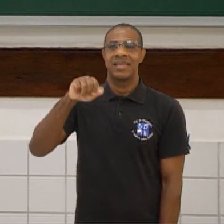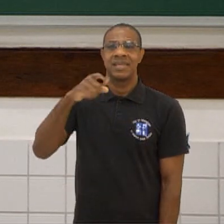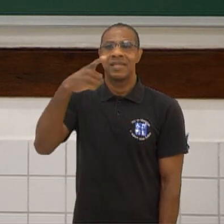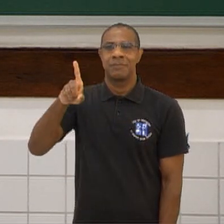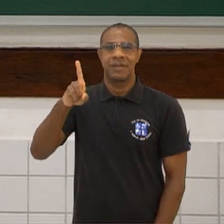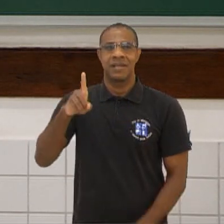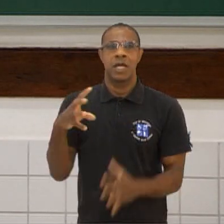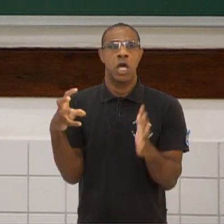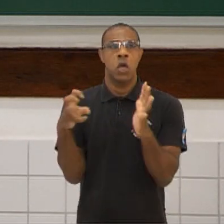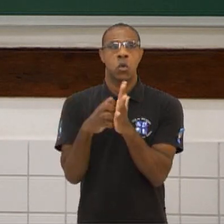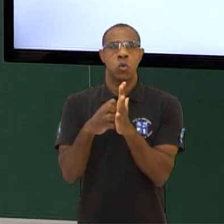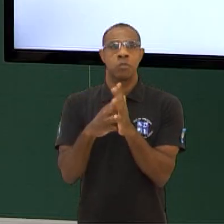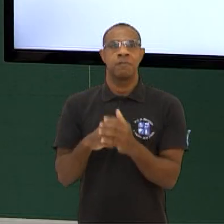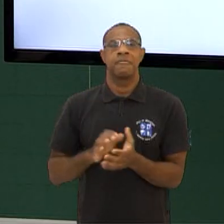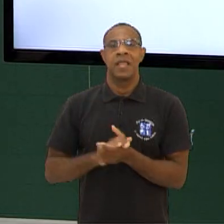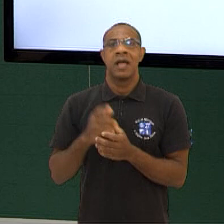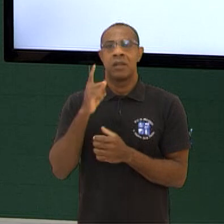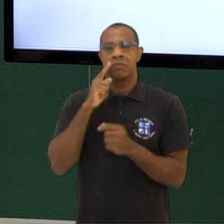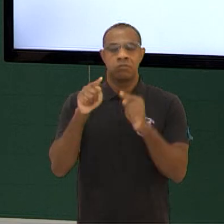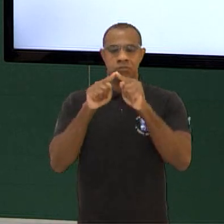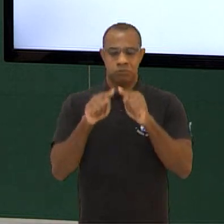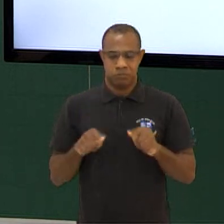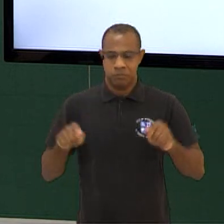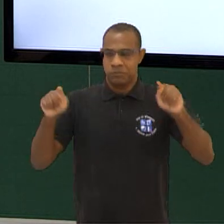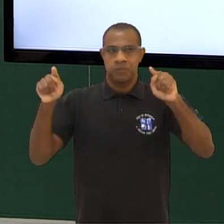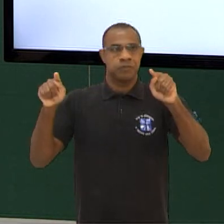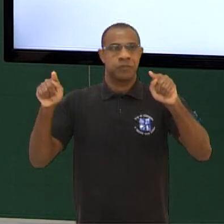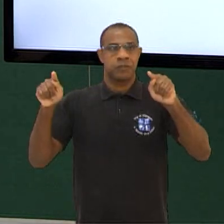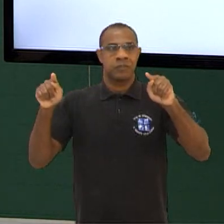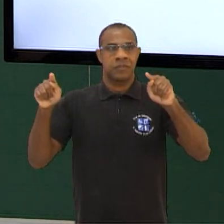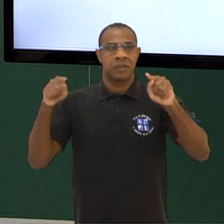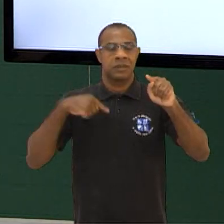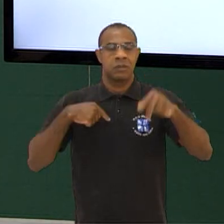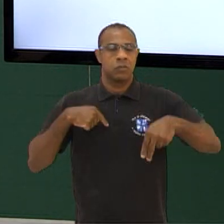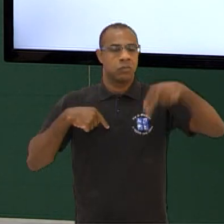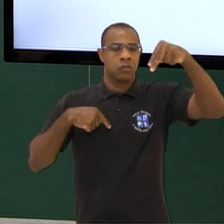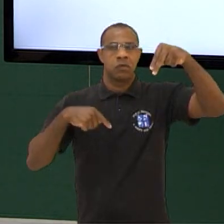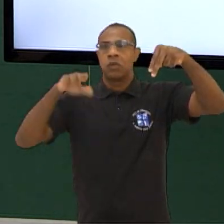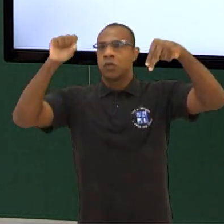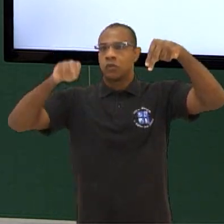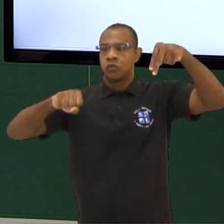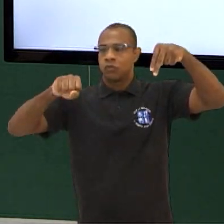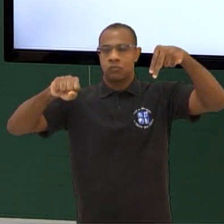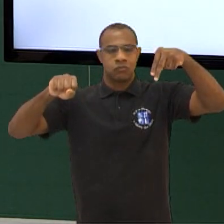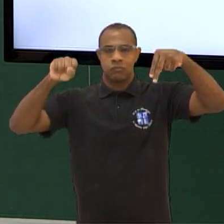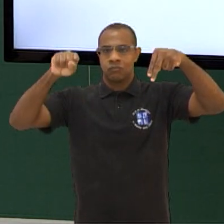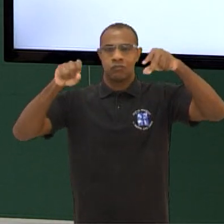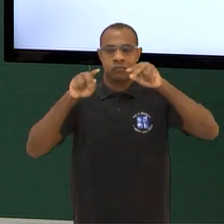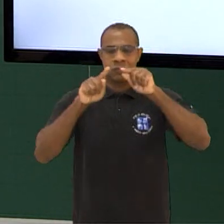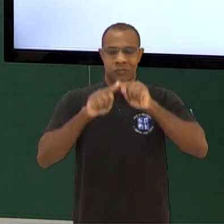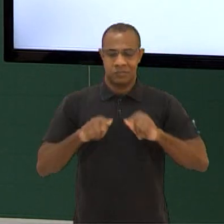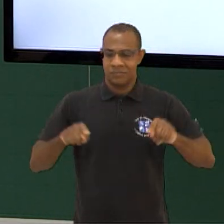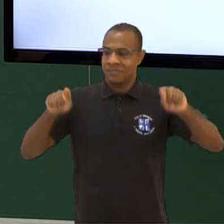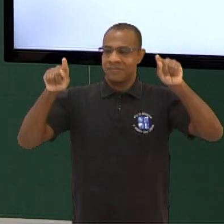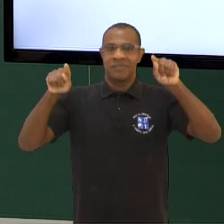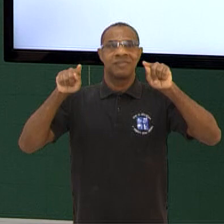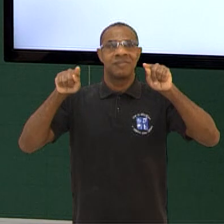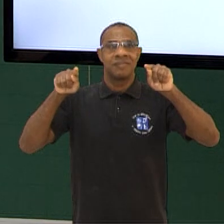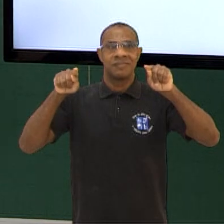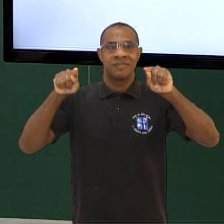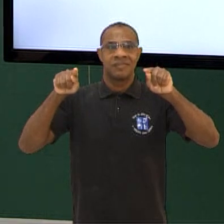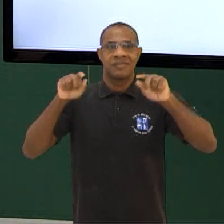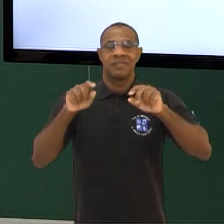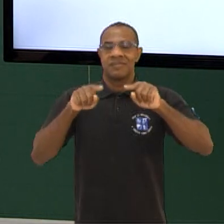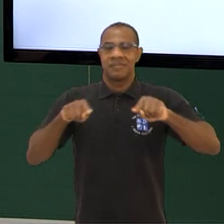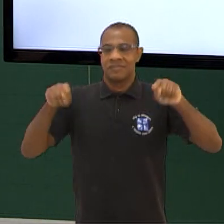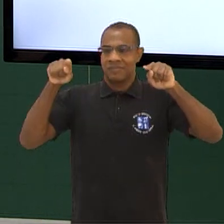Aqui você vai ter o polo norte, aqui o polo sul, tudo bem? E esse ímã entre o norte e o